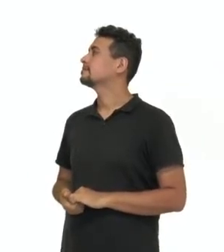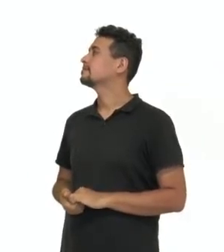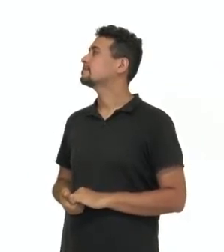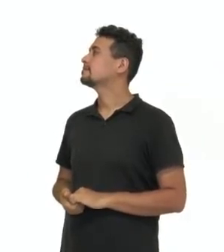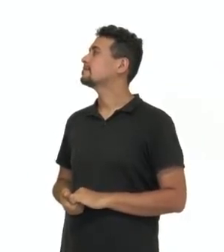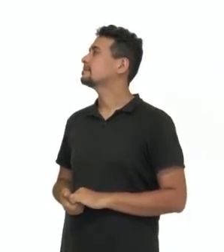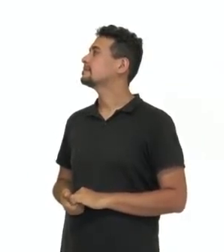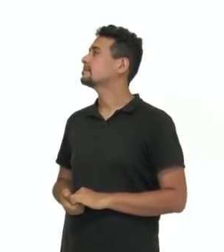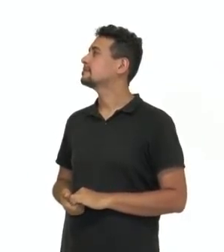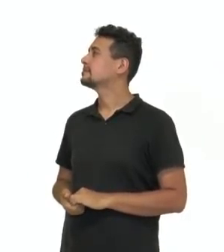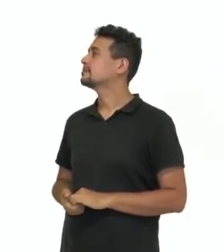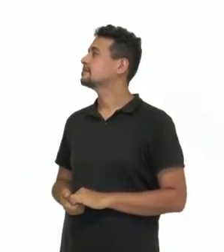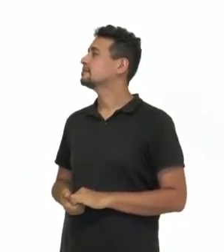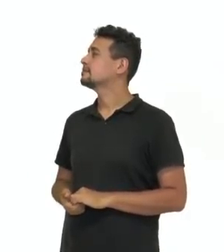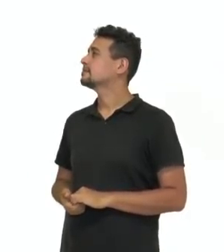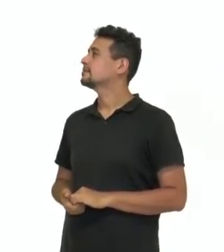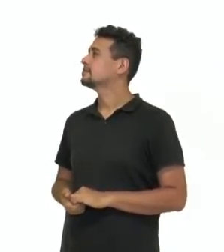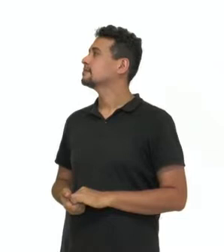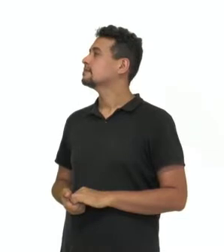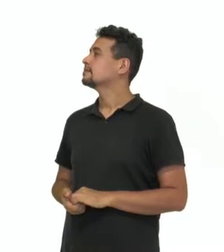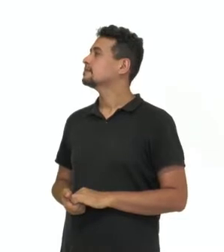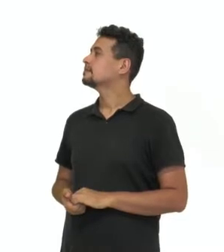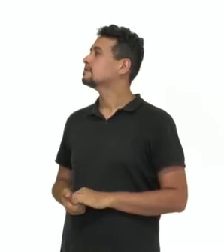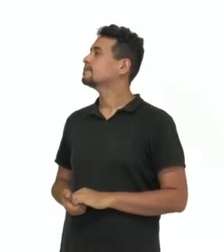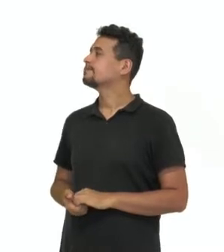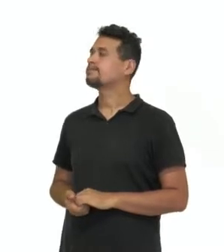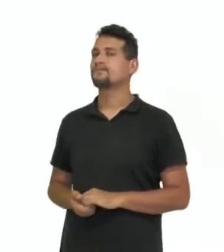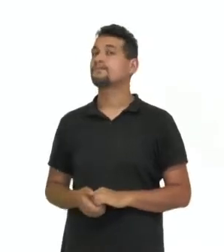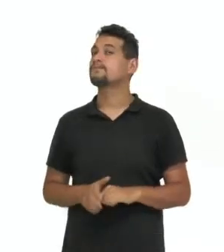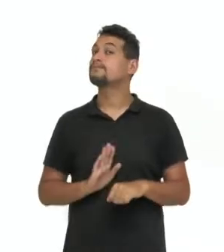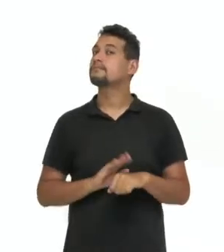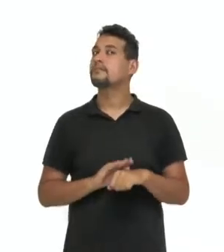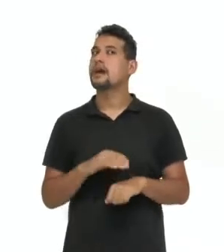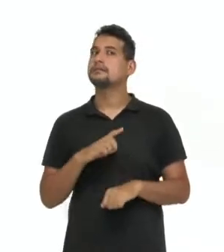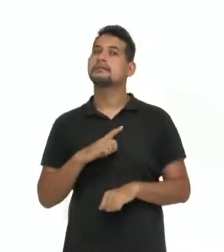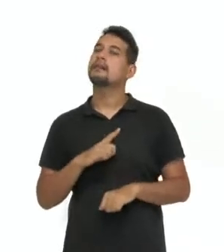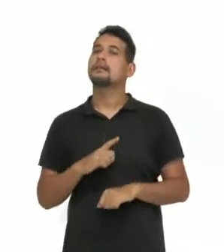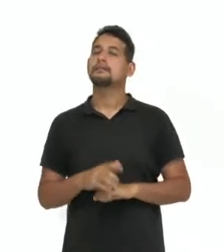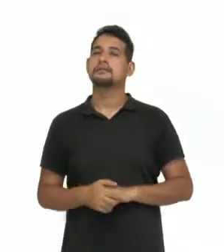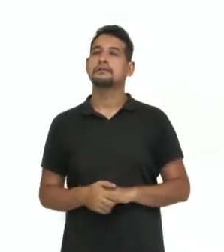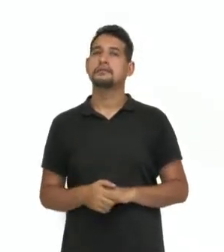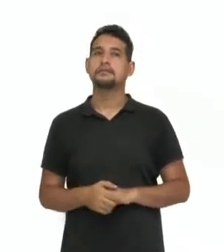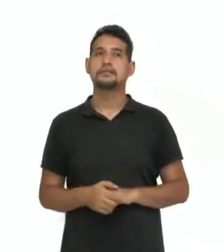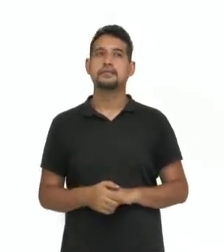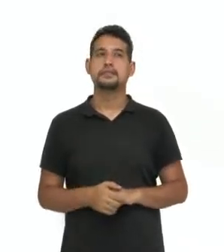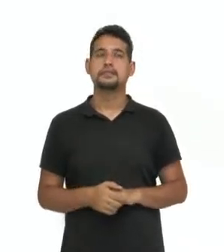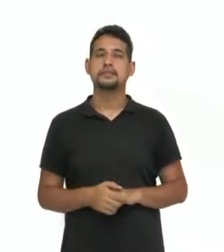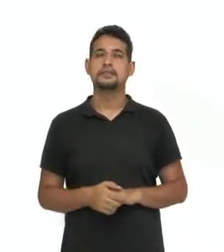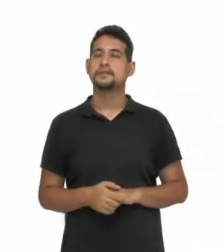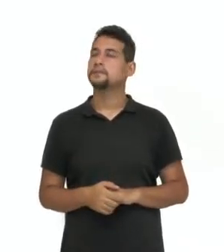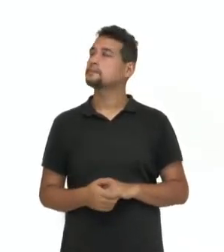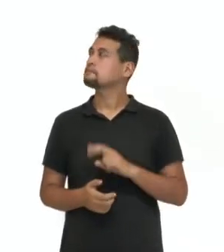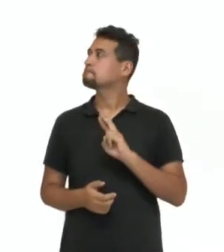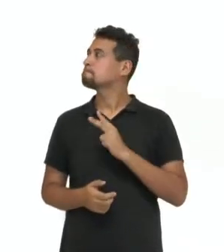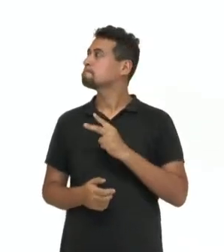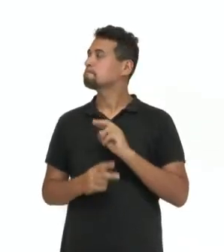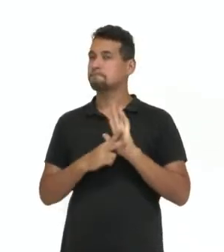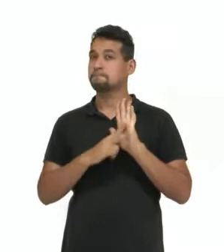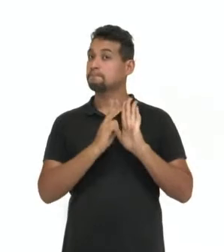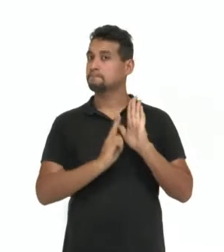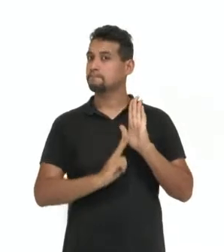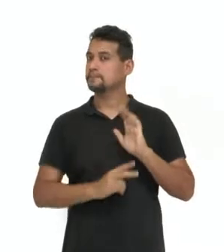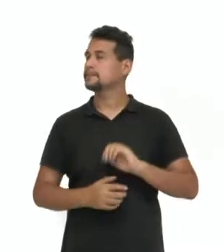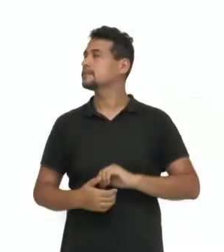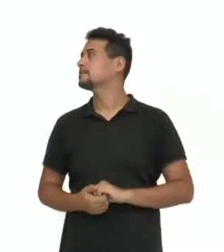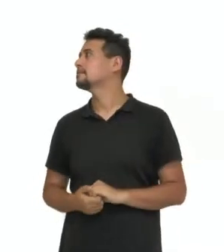los 7 gaturritos. ¿Qué más? Frozen, me dejaste helado.